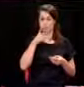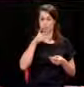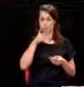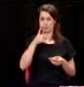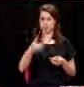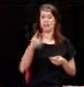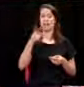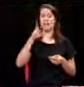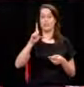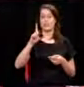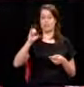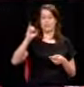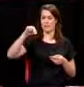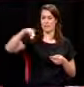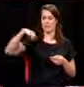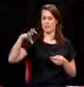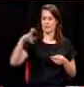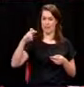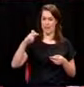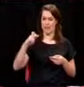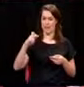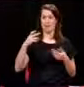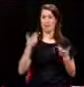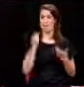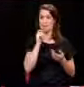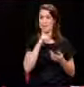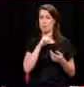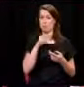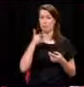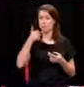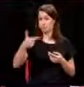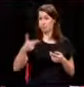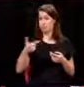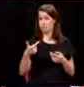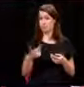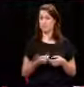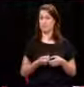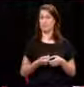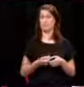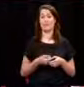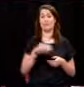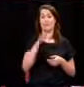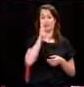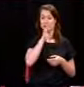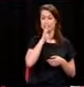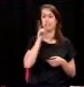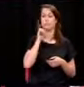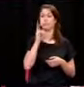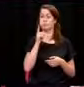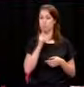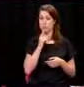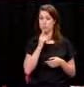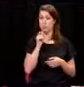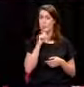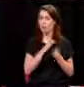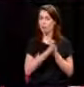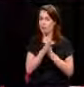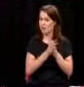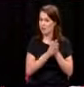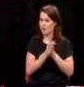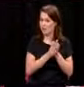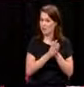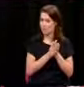mas hoje também aqui no Em Linha isso vai poder acontecer. Portanto, mesmo que seja surdo ou surda, vai ter a oportunidade, através